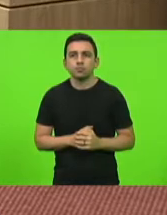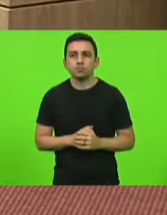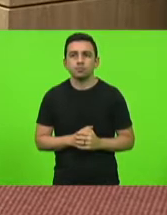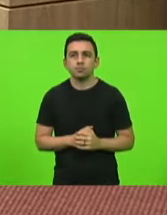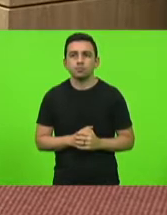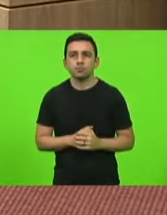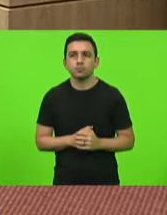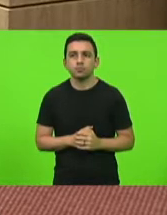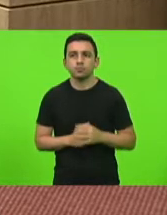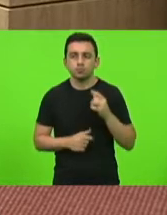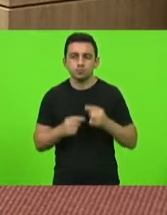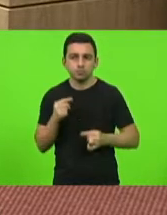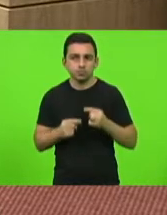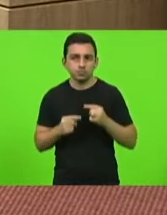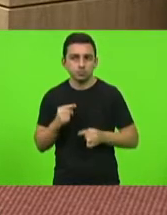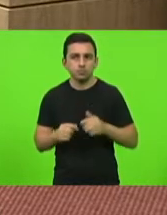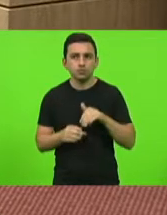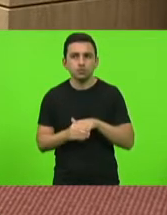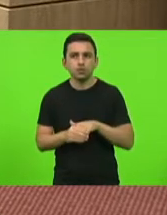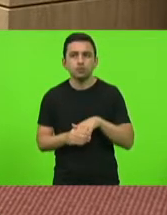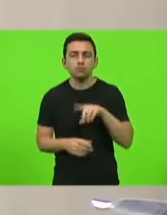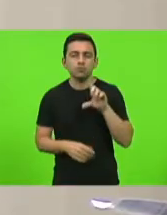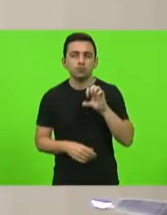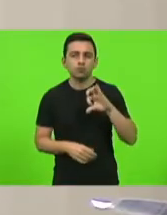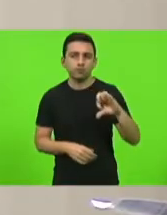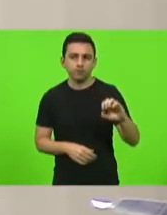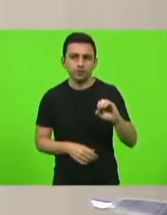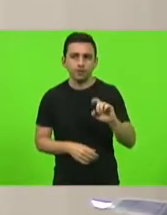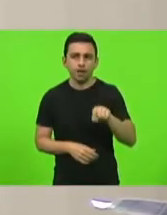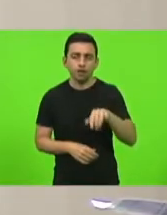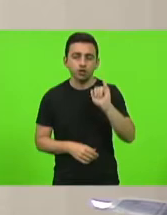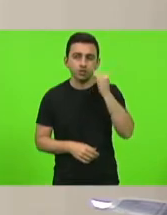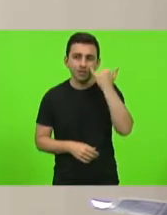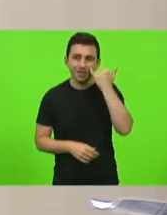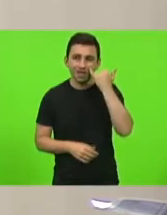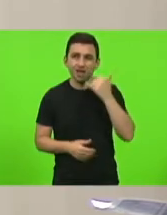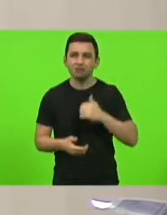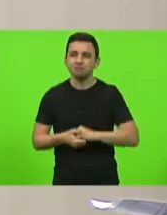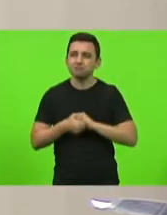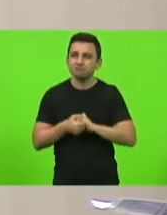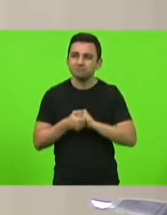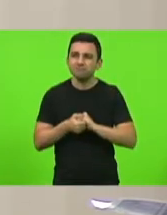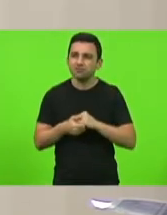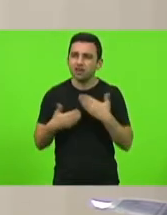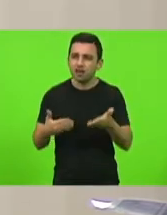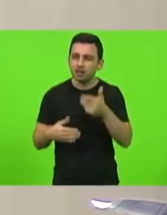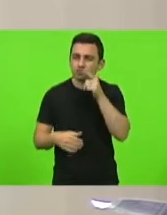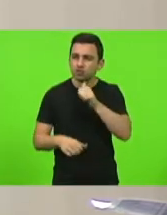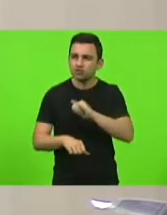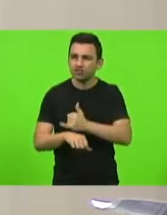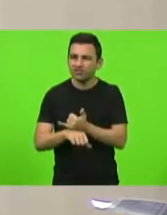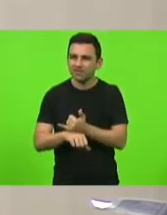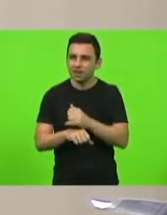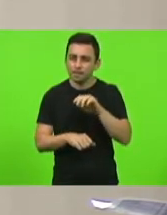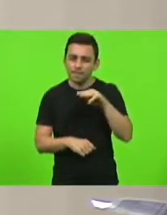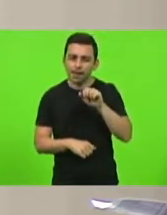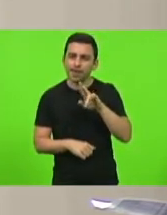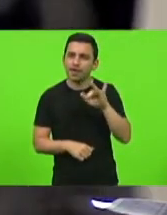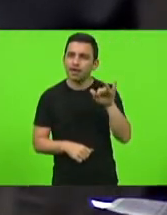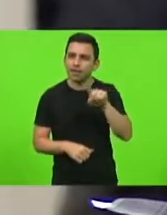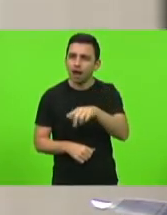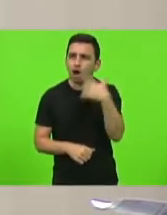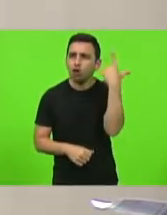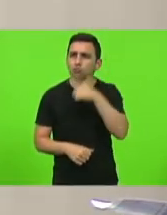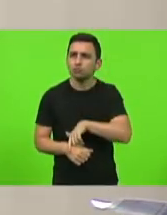Discussão e votação da moção 1090, autor deputado Gessé Lopes, cumprimentando a joinvilense Mariana Andrade de Mello por ter